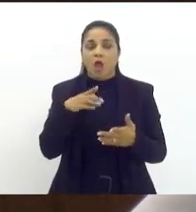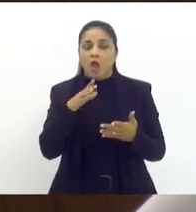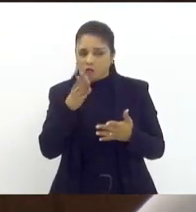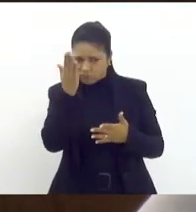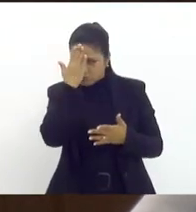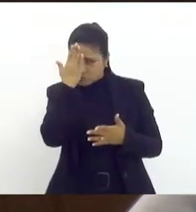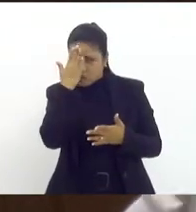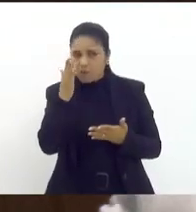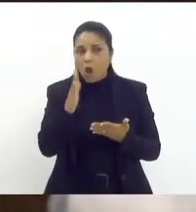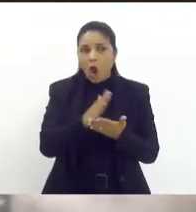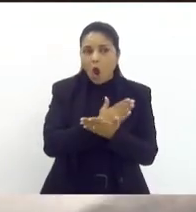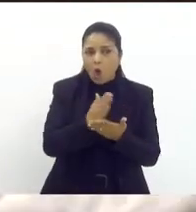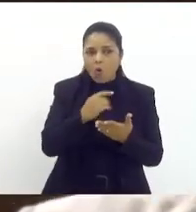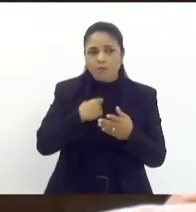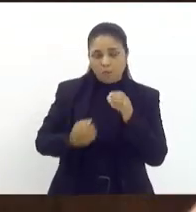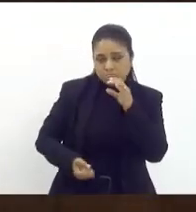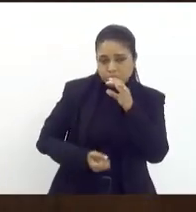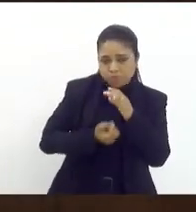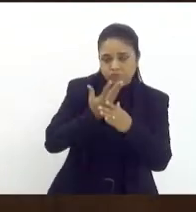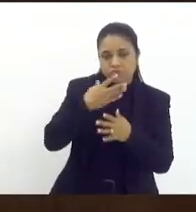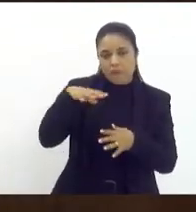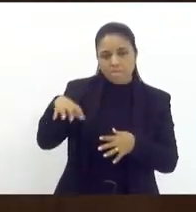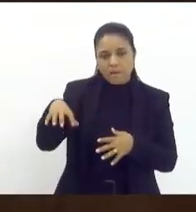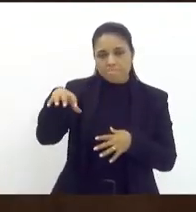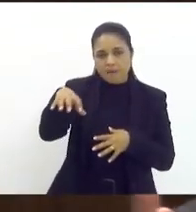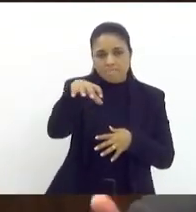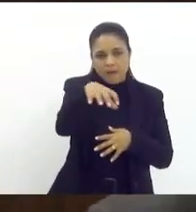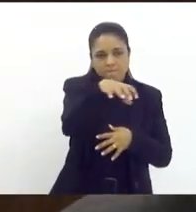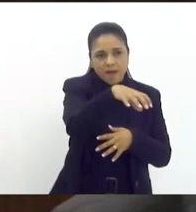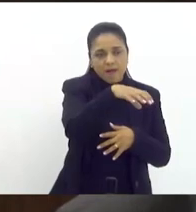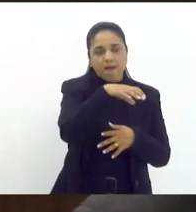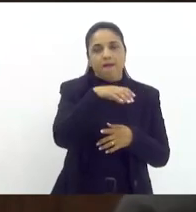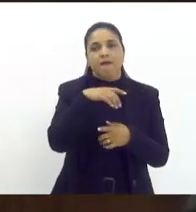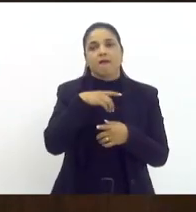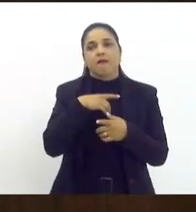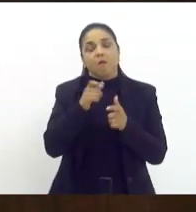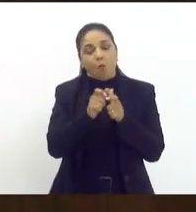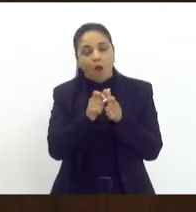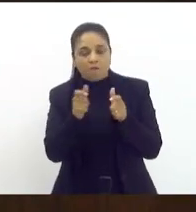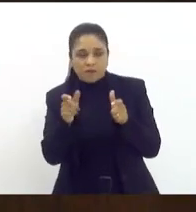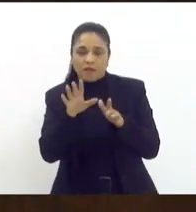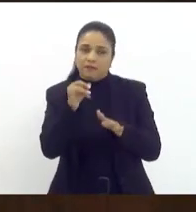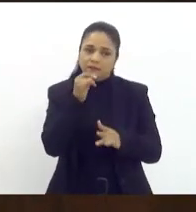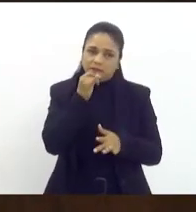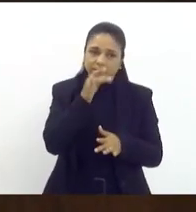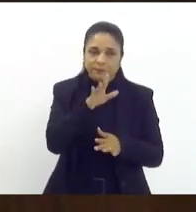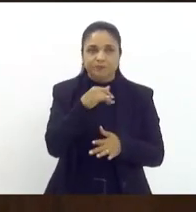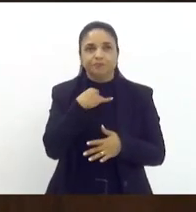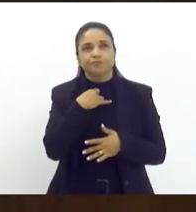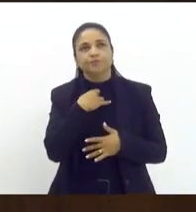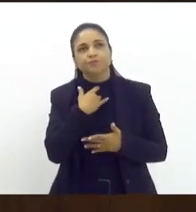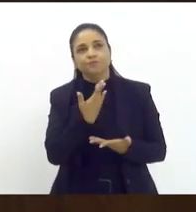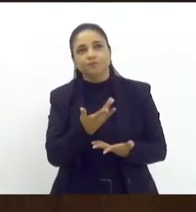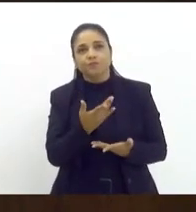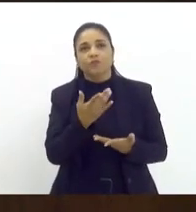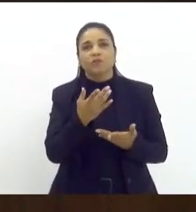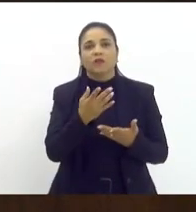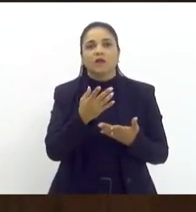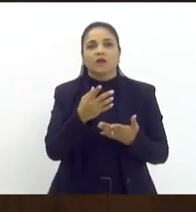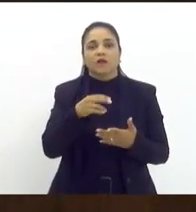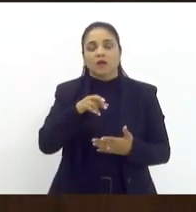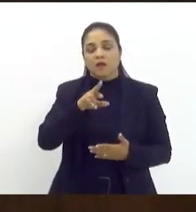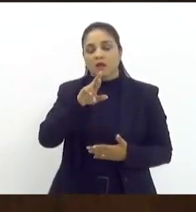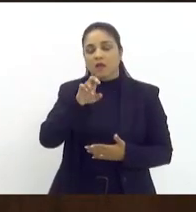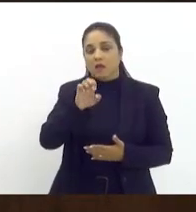algumas delas foram criadas por mim mesmo criadas ou ampliadas dou exemplo da do Refúgio